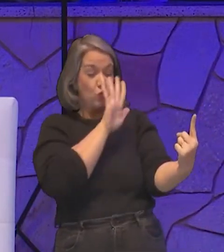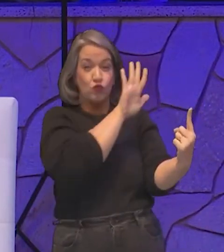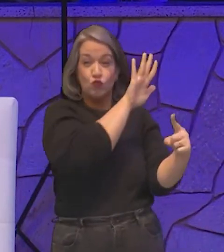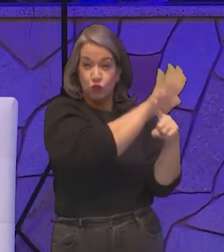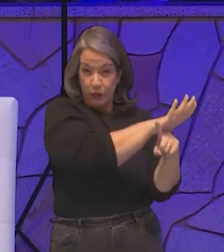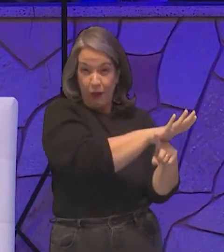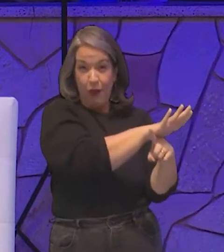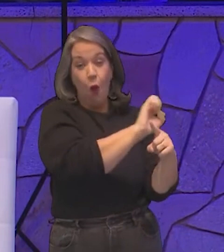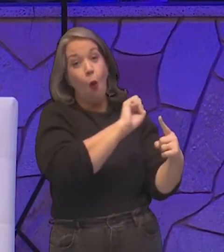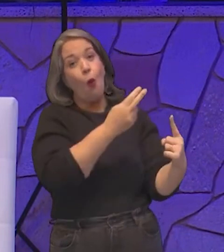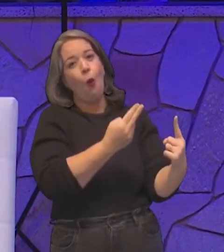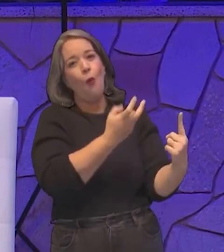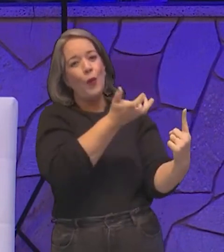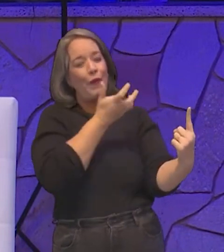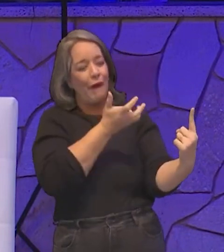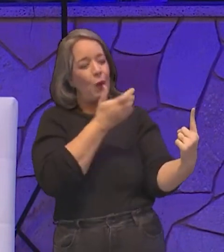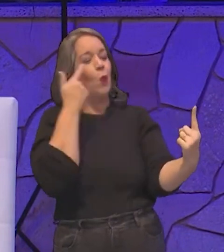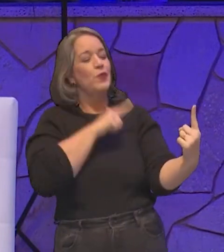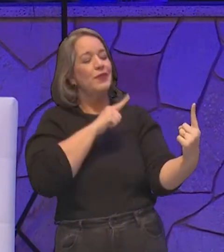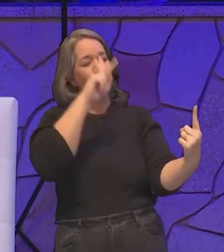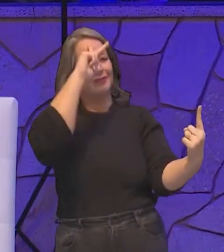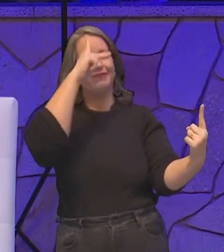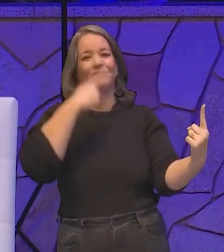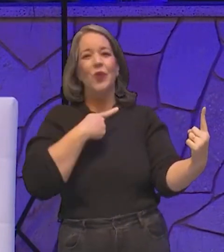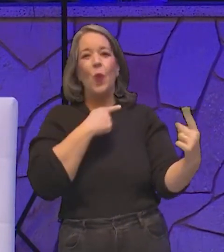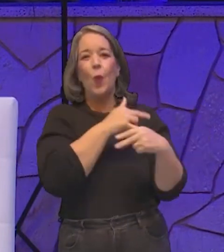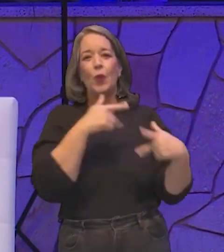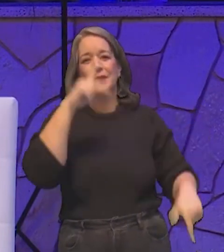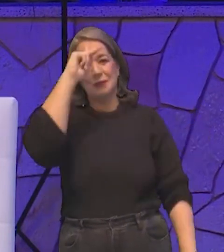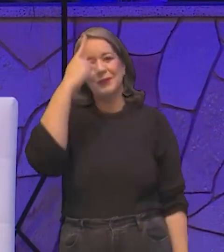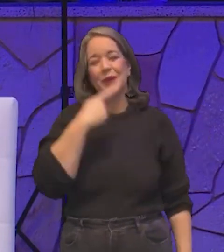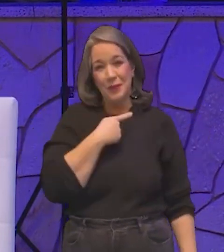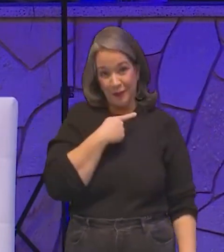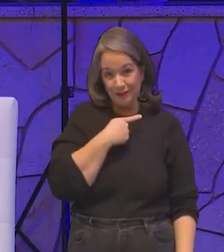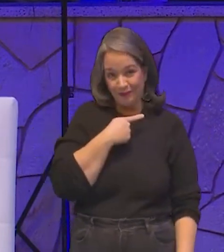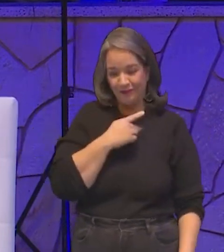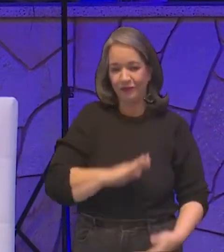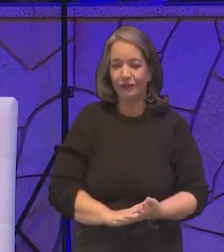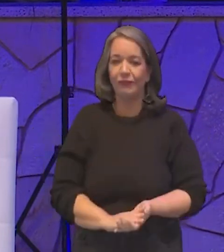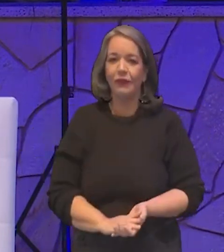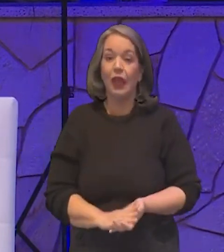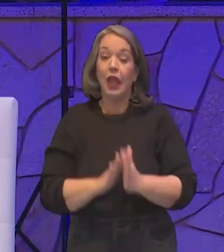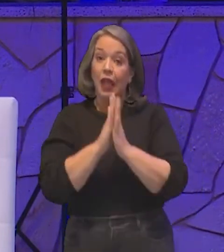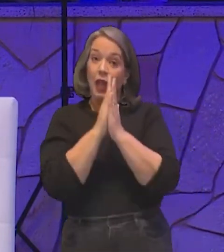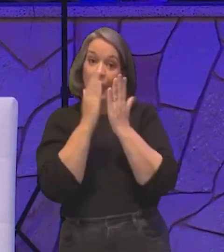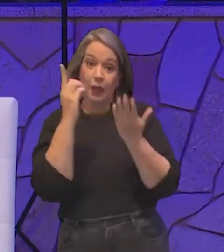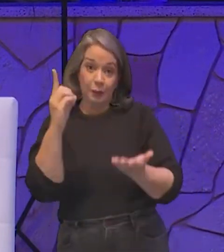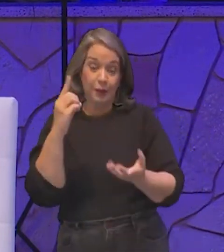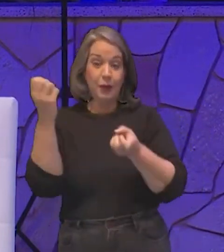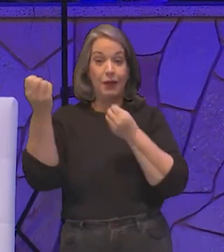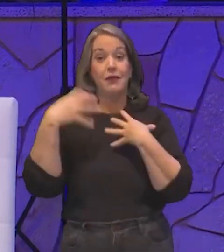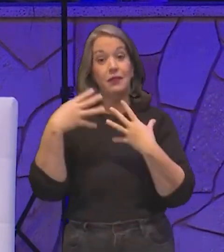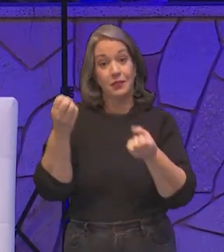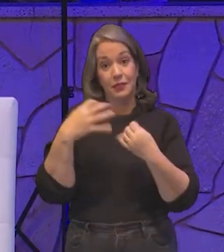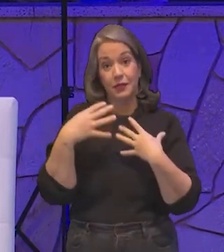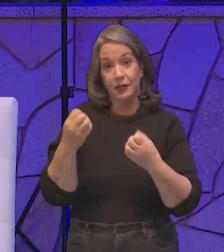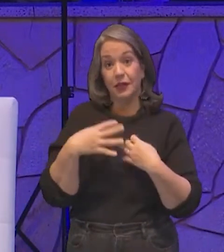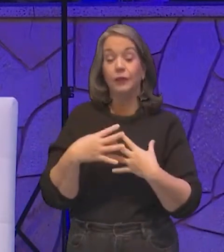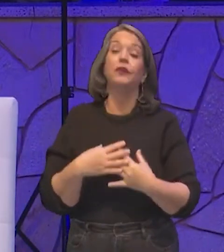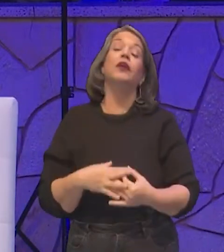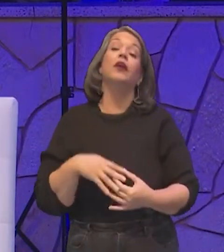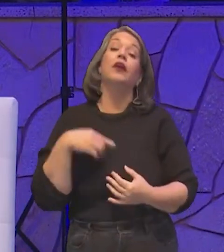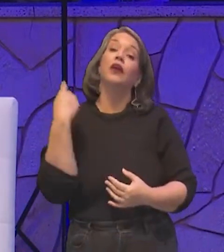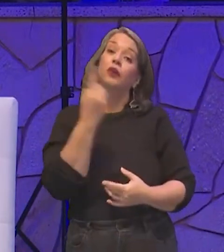ensina que nosso modo de pensar, nosso modo de sentir, de amar e nosso modo